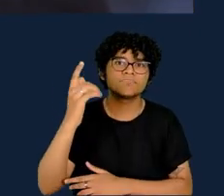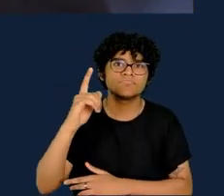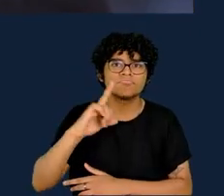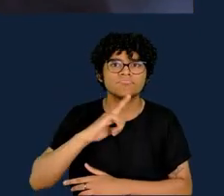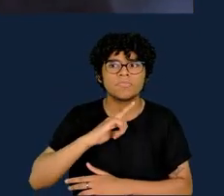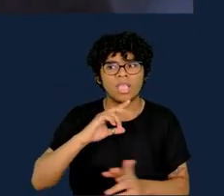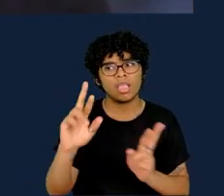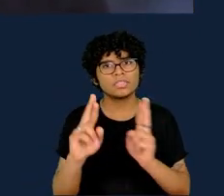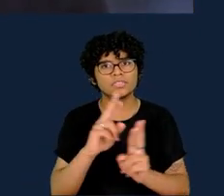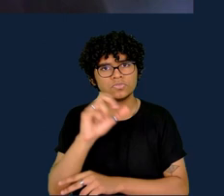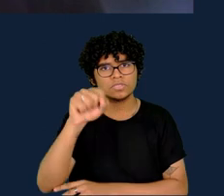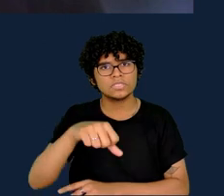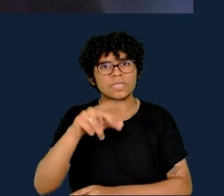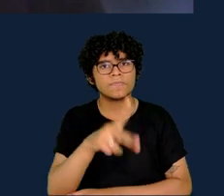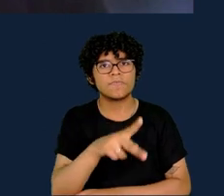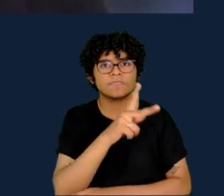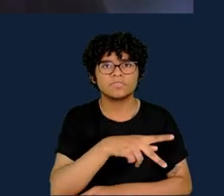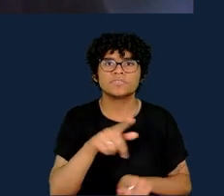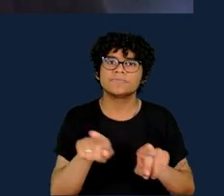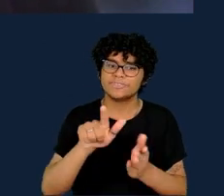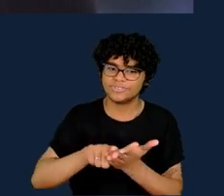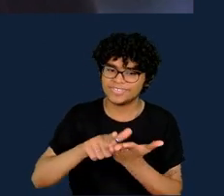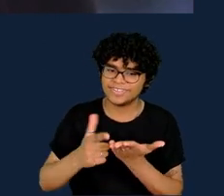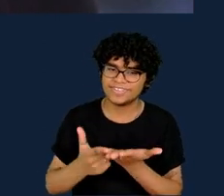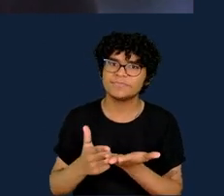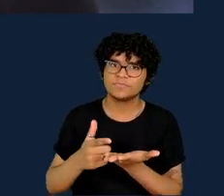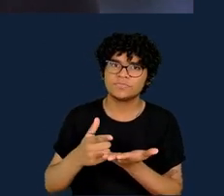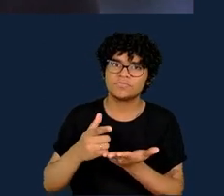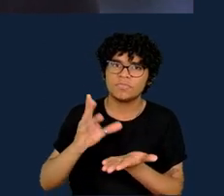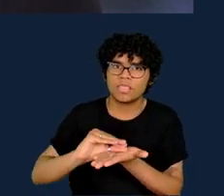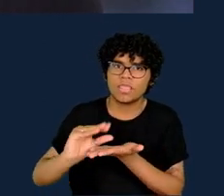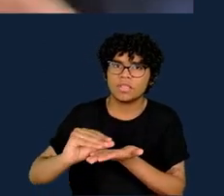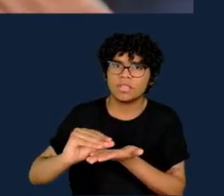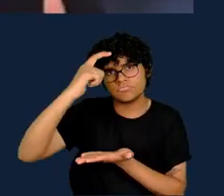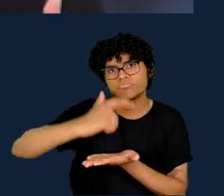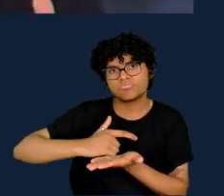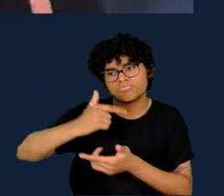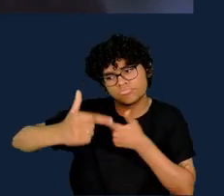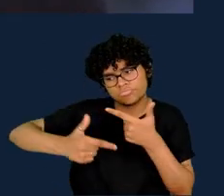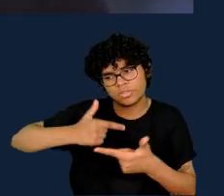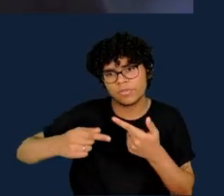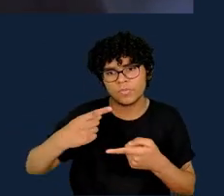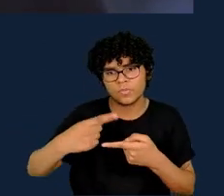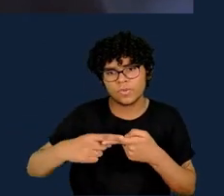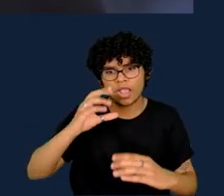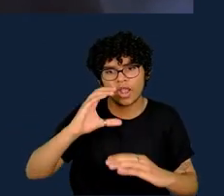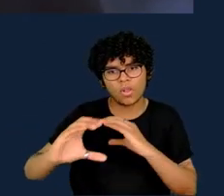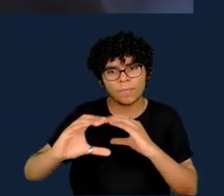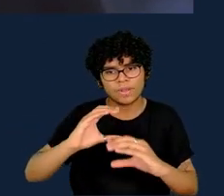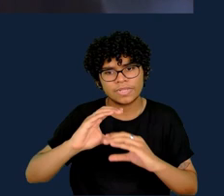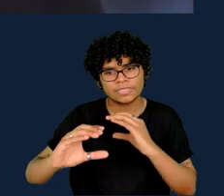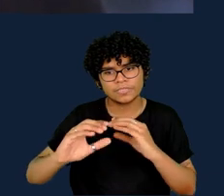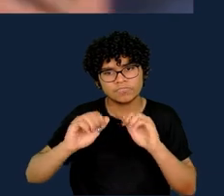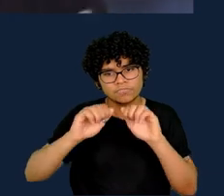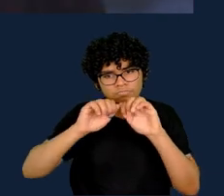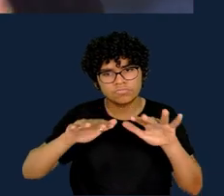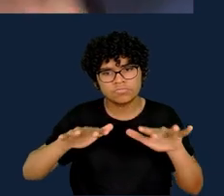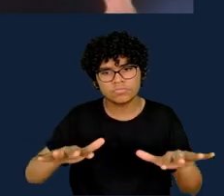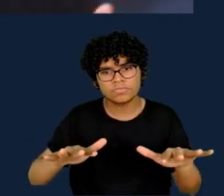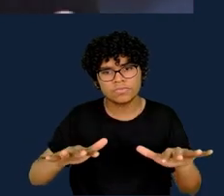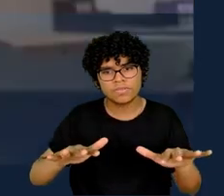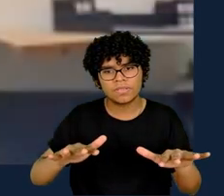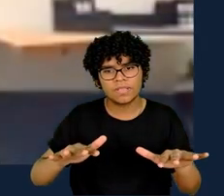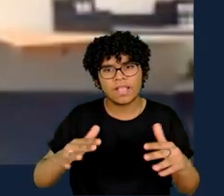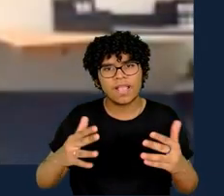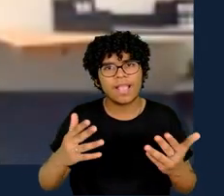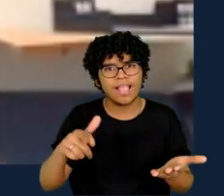o trabalho de jornalismo de dados que eu faço, porque tudo que eu comunico, normalmente as matérias nas quais